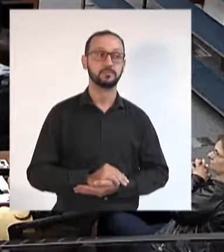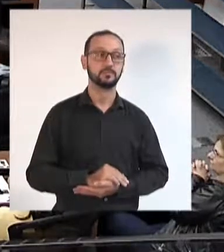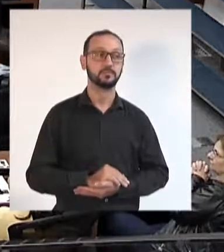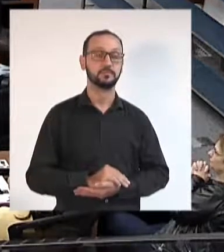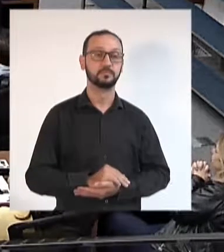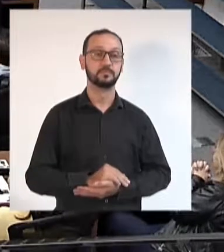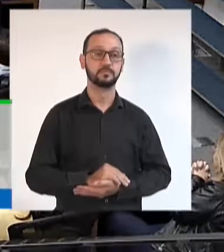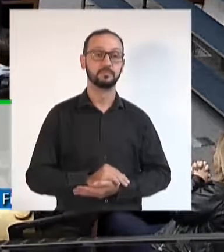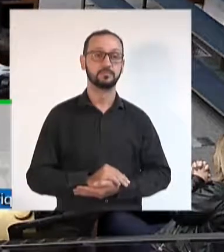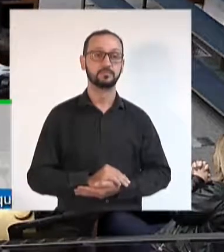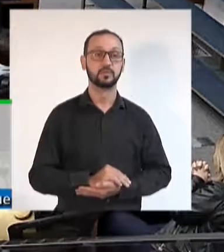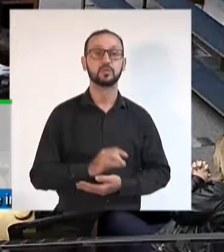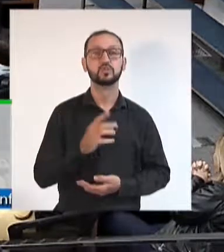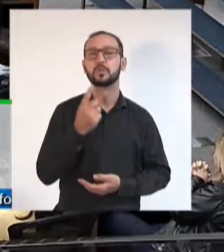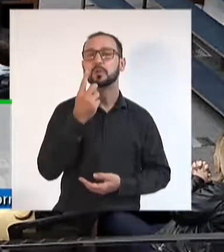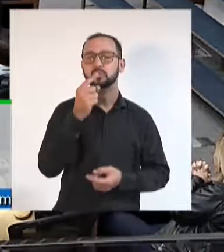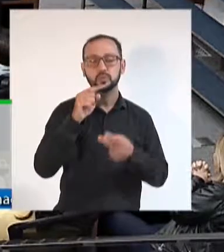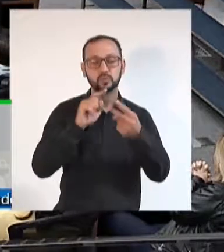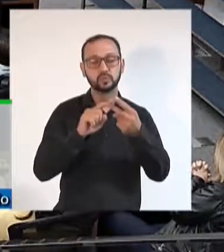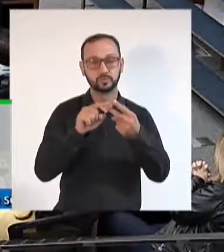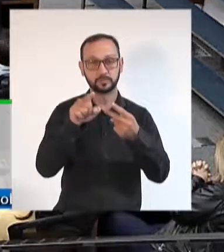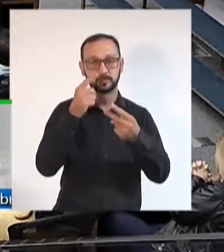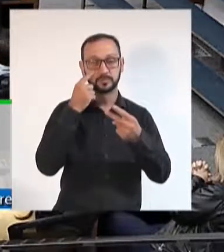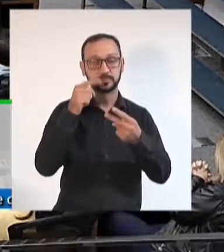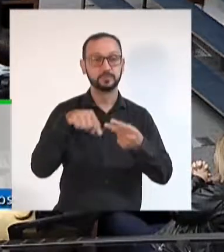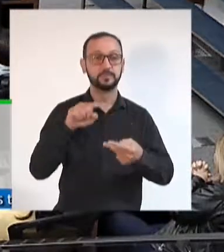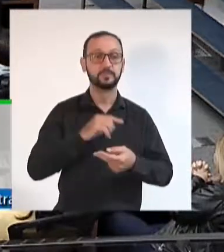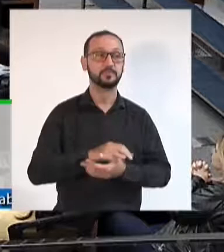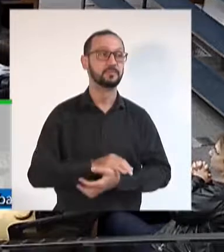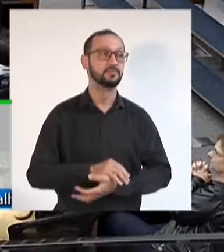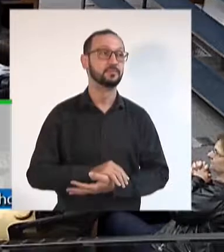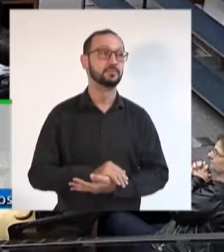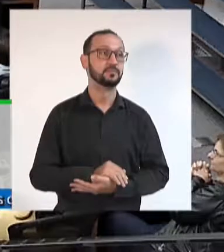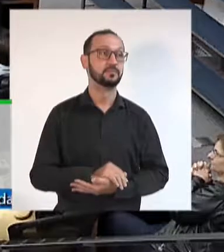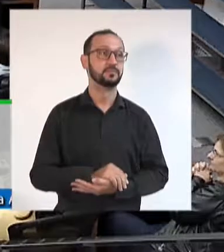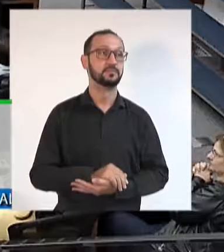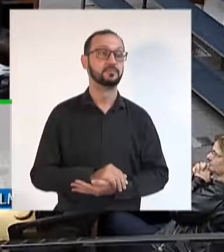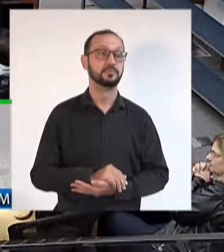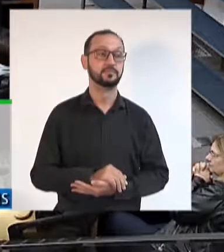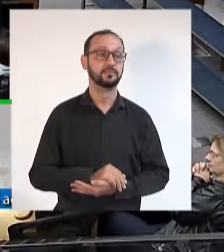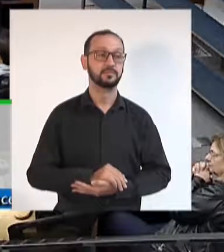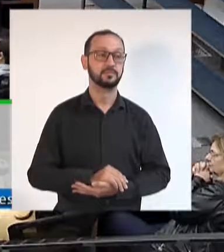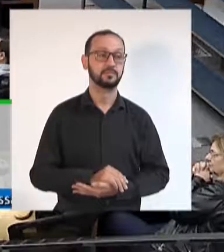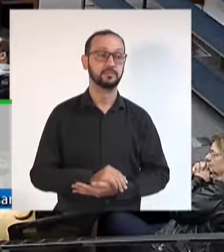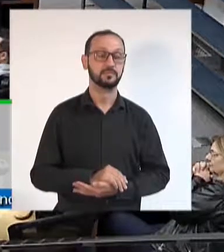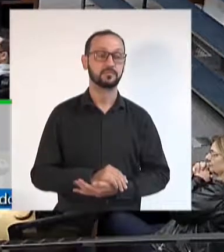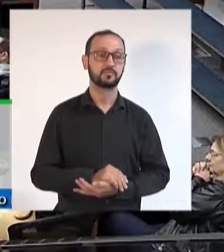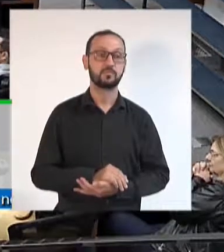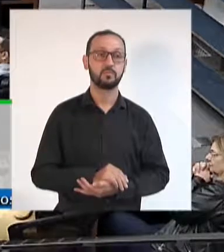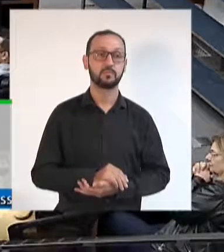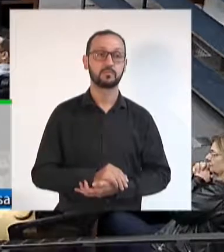Só vou colocar mais um, só para vocês prestarem atenção, para a gente começar a palestra.